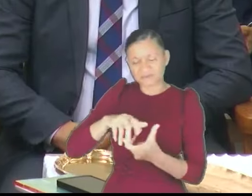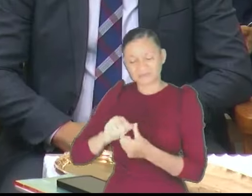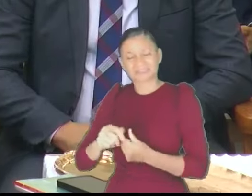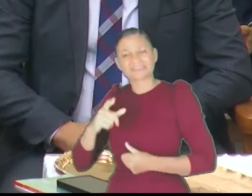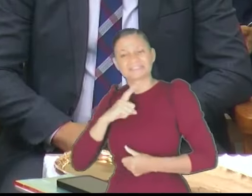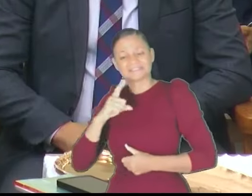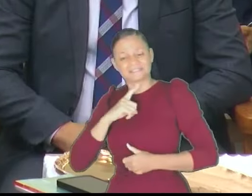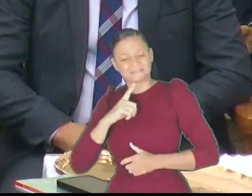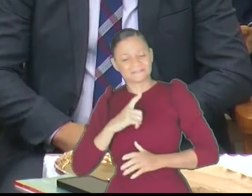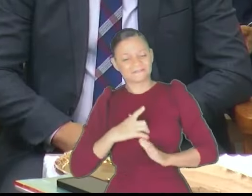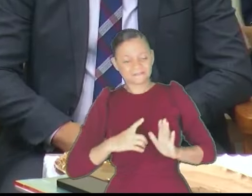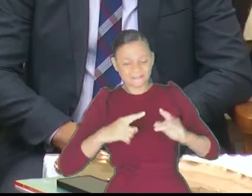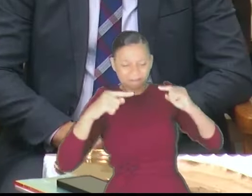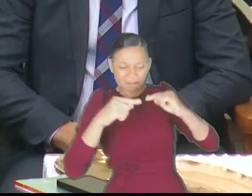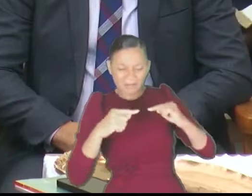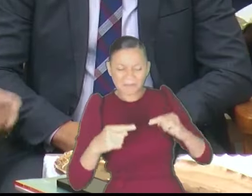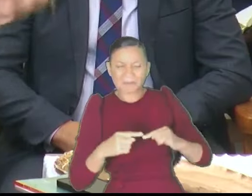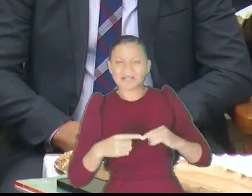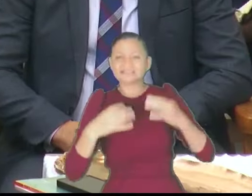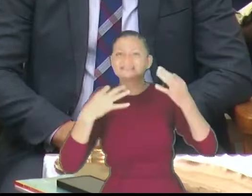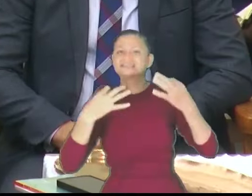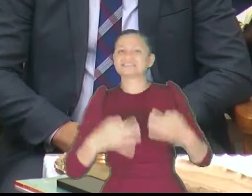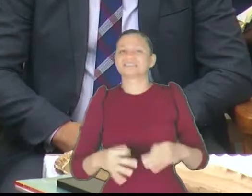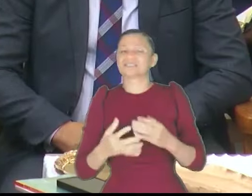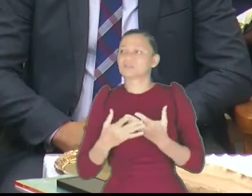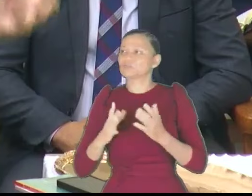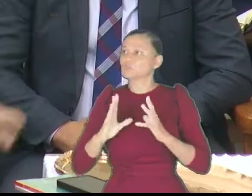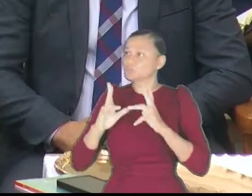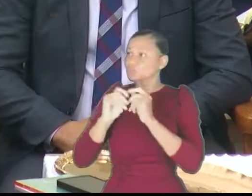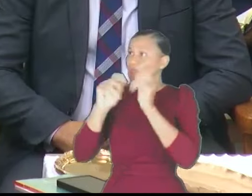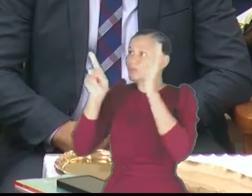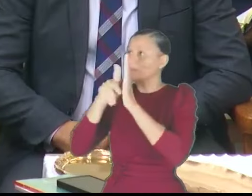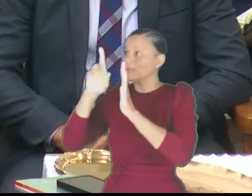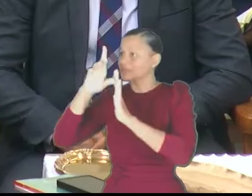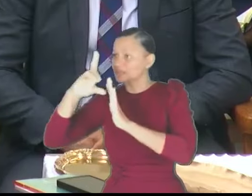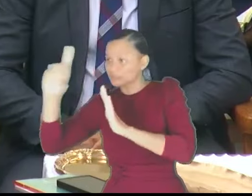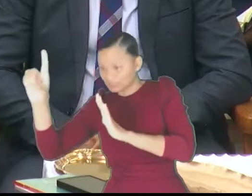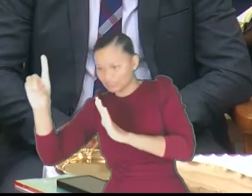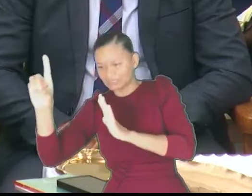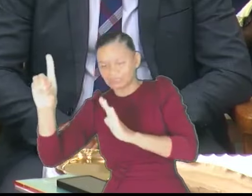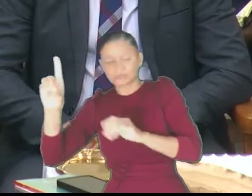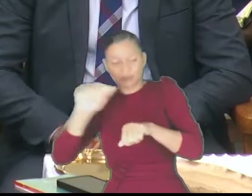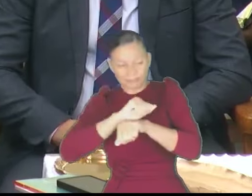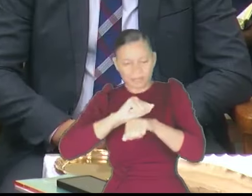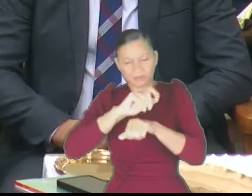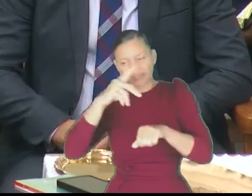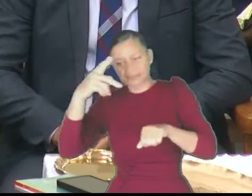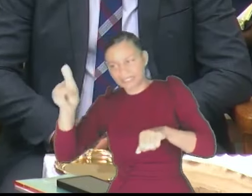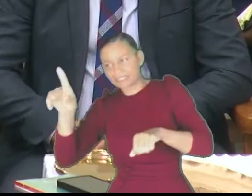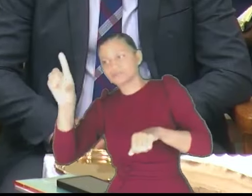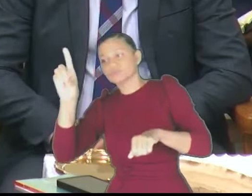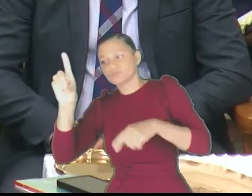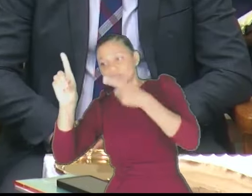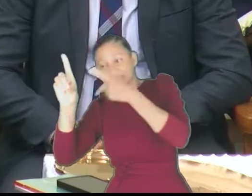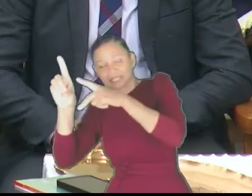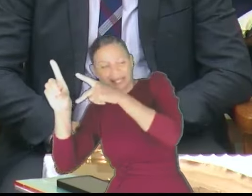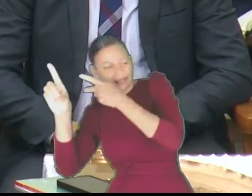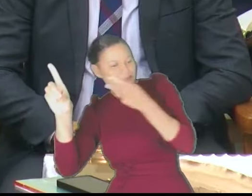na terra. Então, já que tudo que é de Deus é de Abraão, tudo que é de Abraão é de Deus. Então, quando